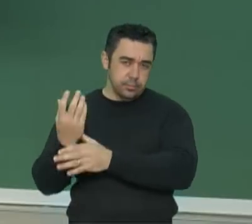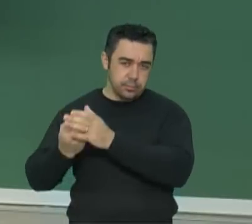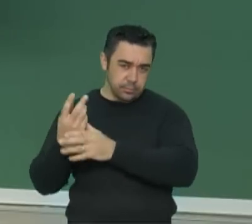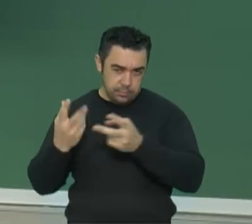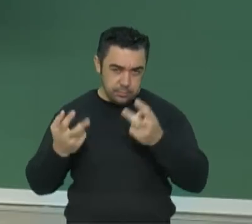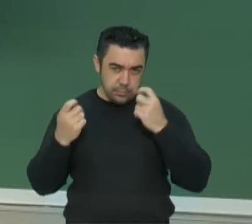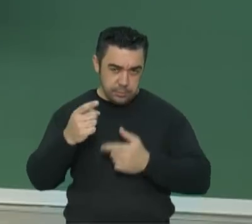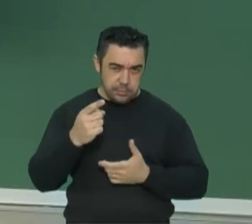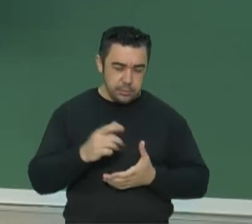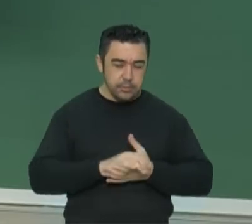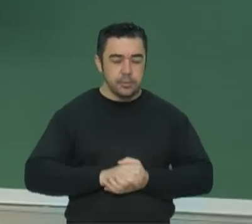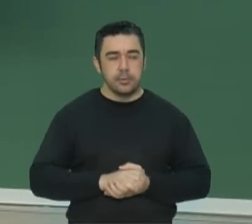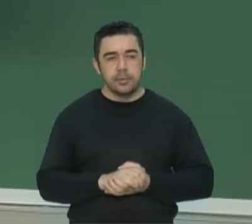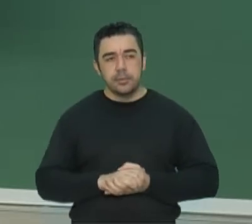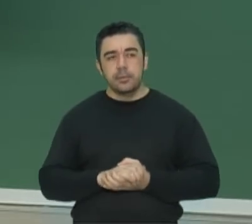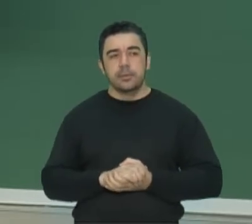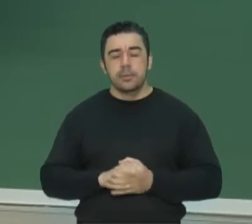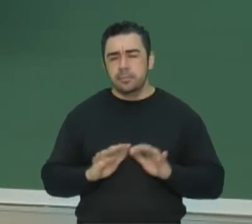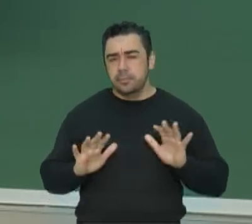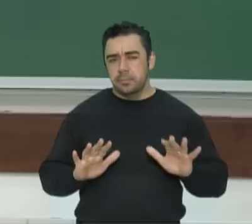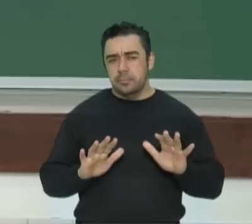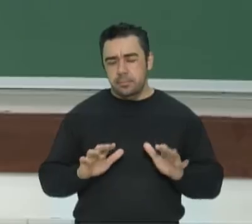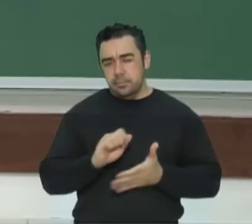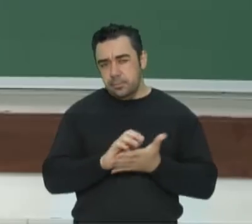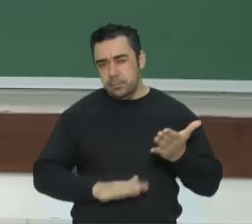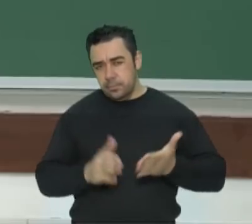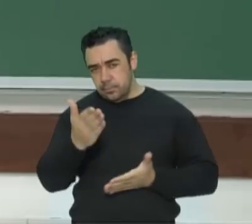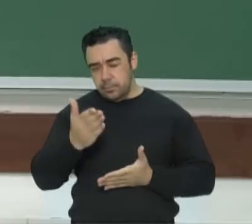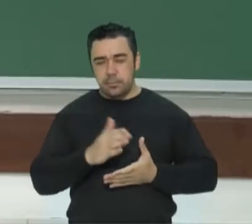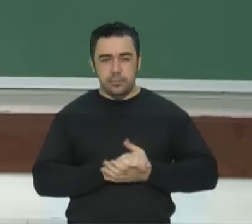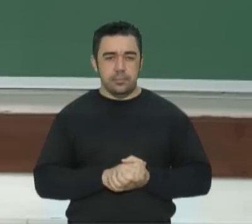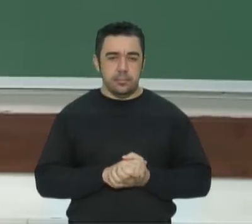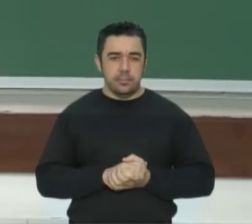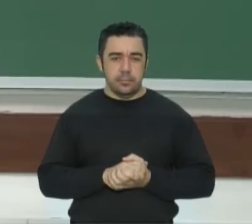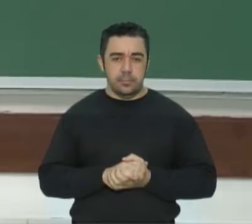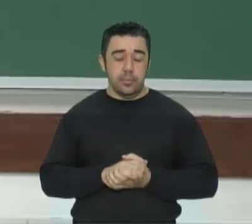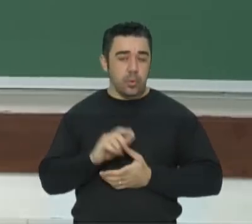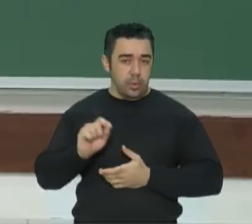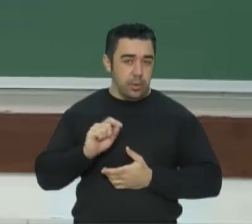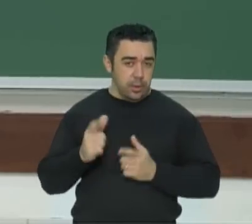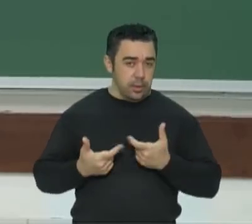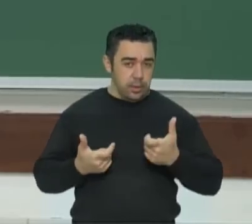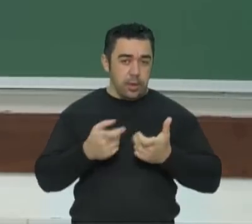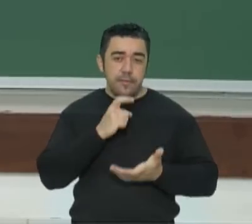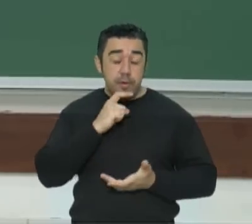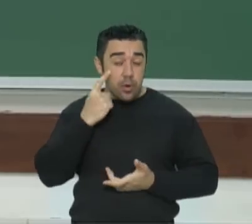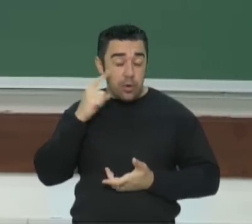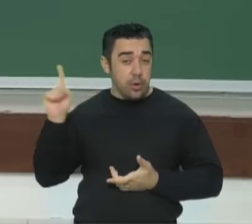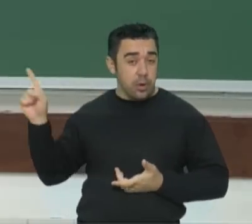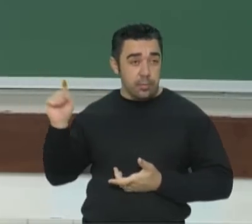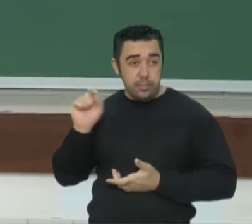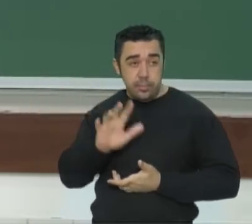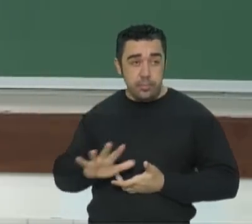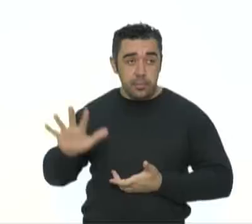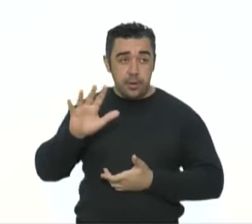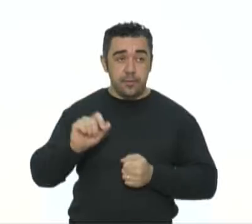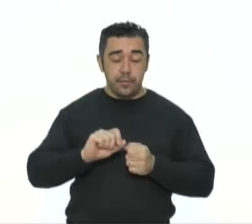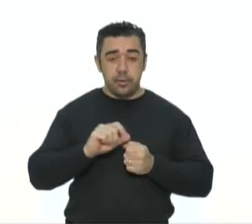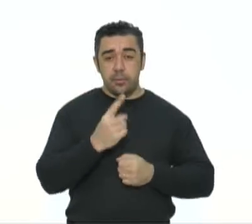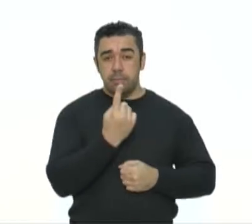na mensagem, então? Mais uma tarefa para você, mais um exercício sobre Guerra Fria. Tem uma imagem produzida